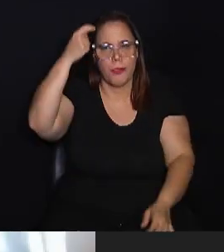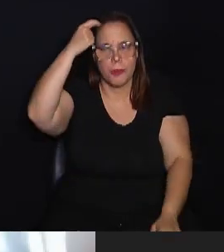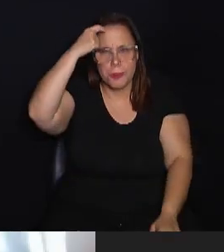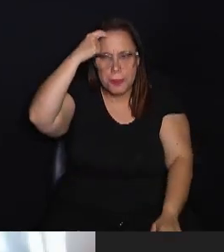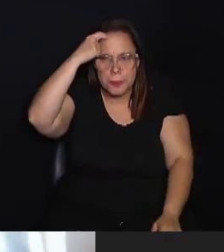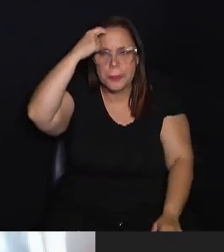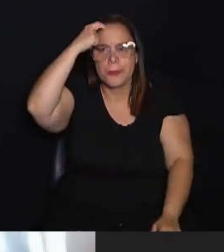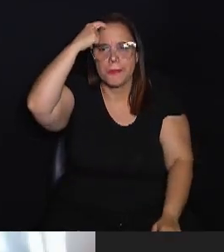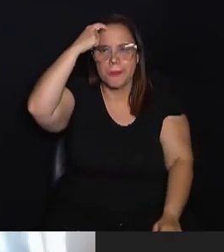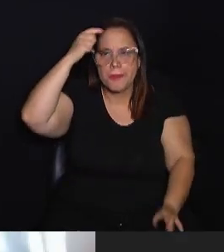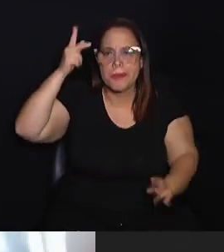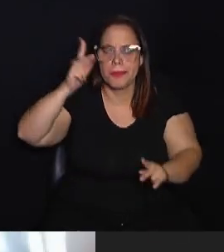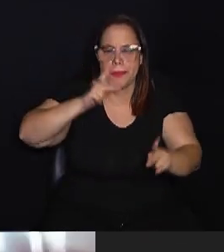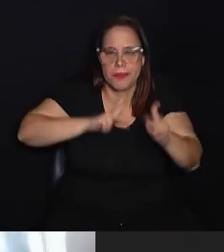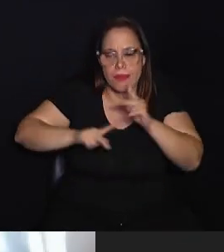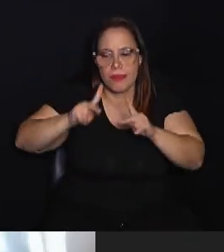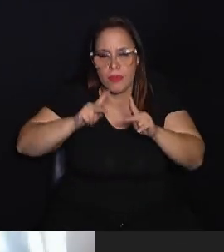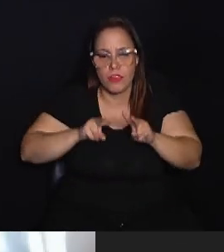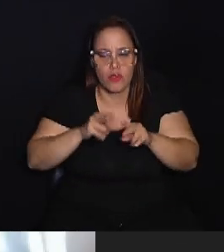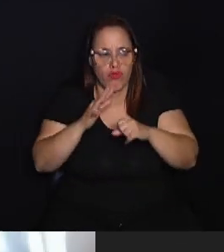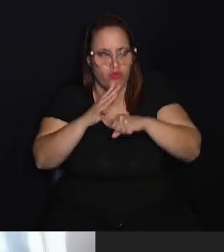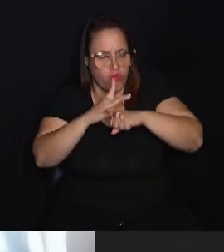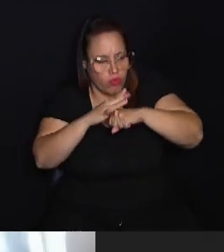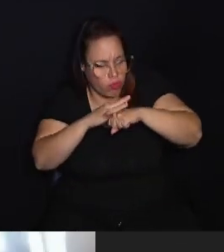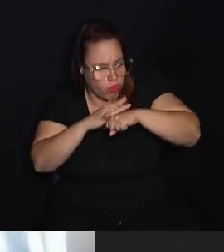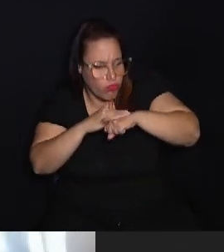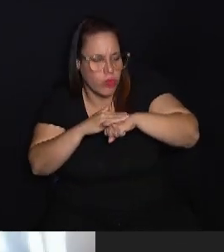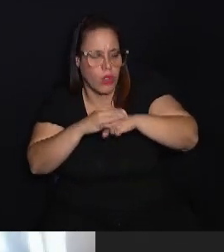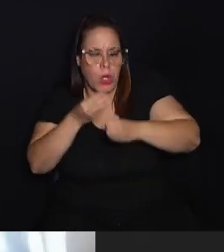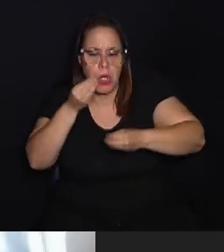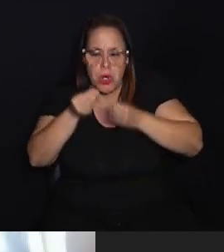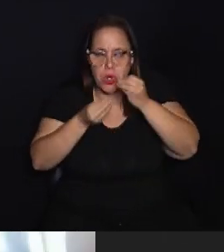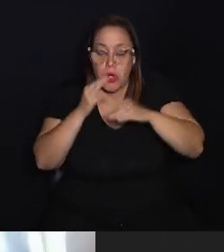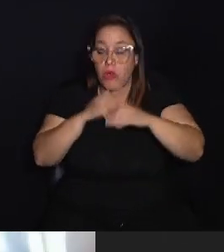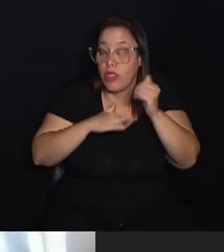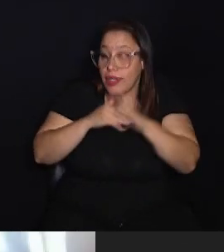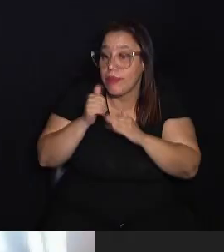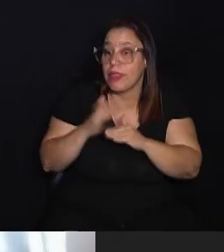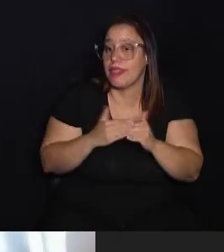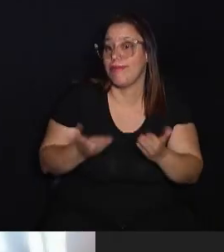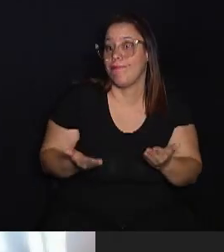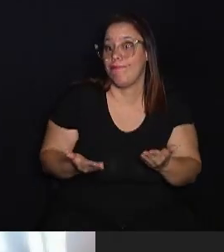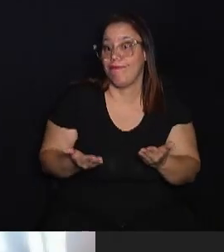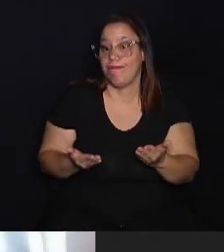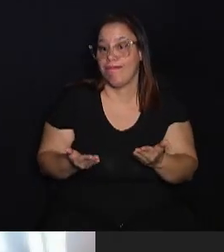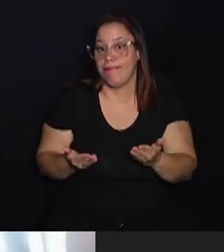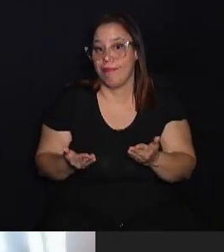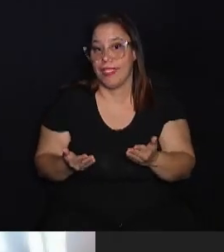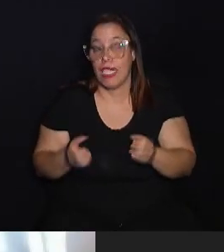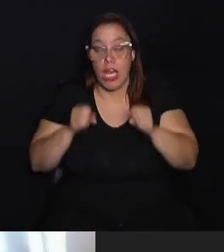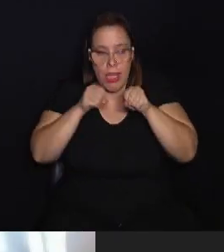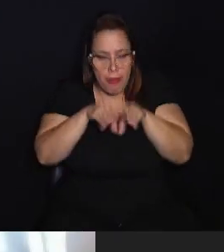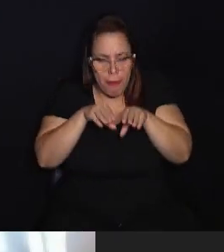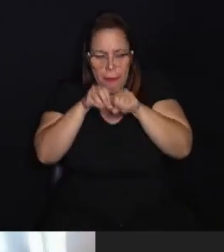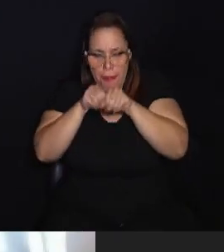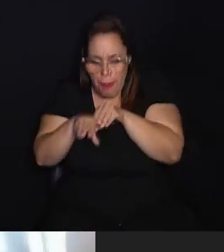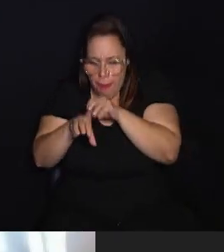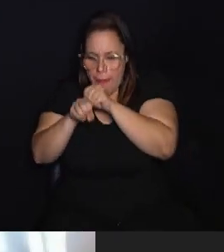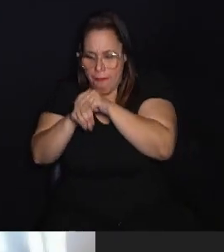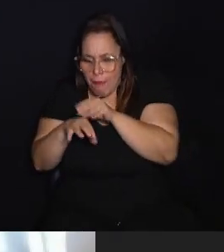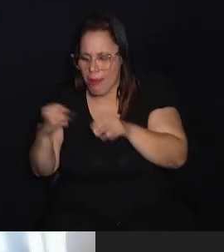conscientizar as pessoas sobre a doença, sobre os tratamentos. Então, informação